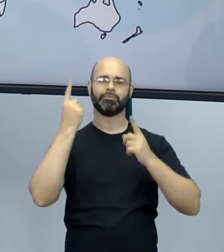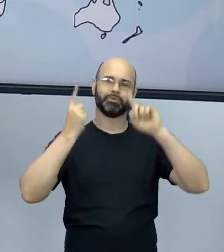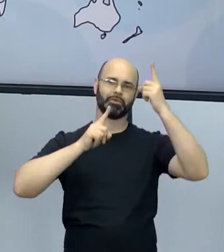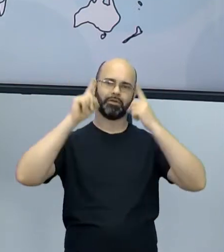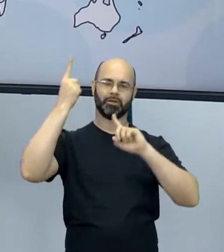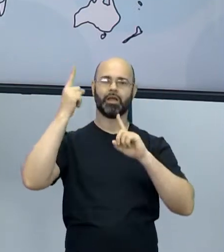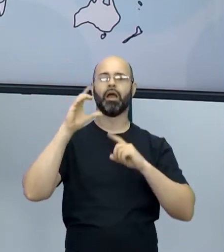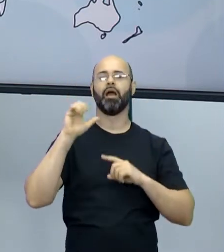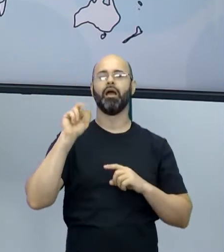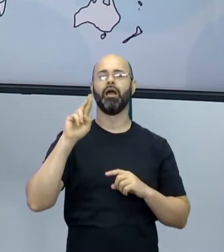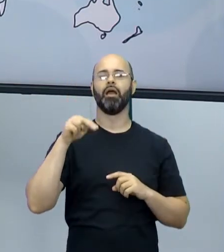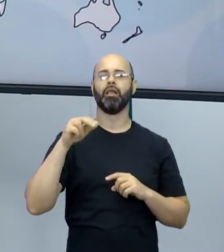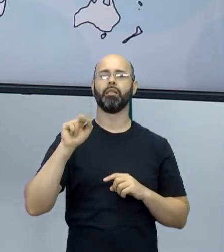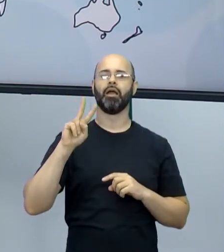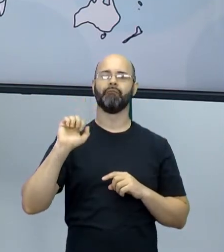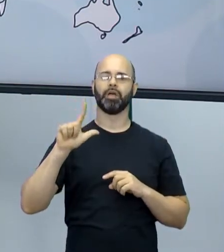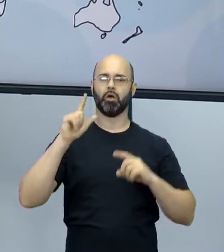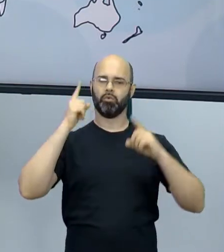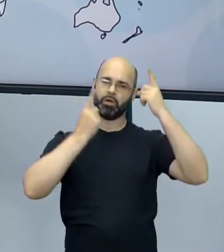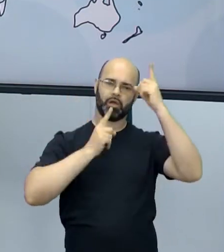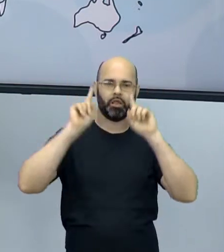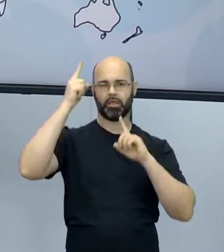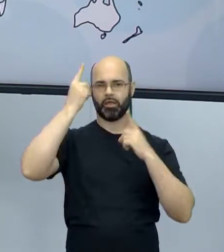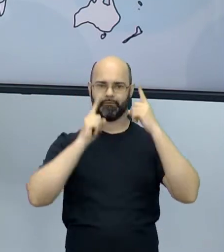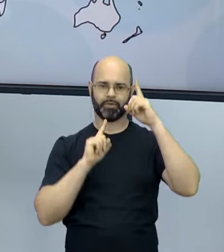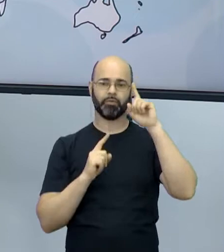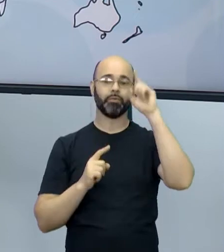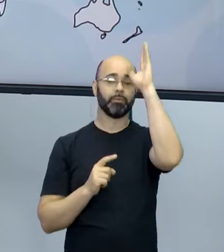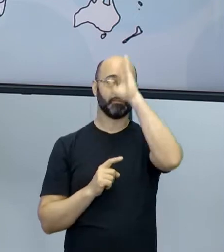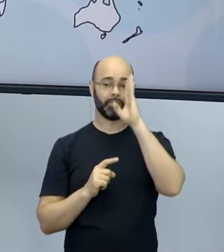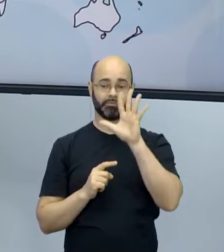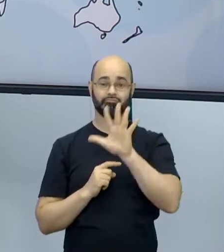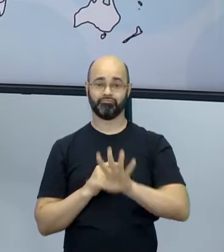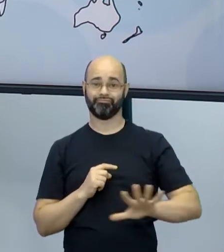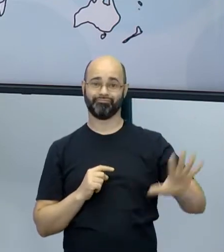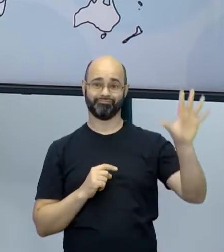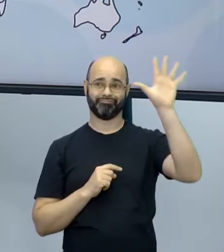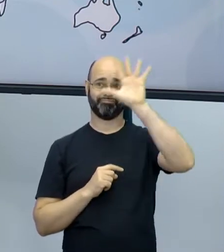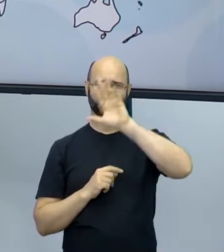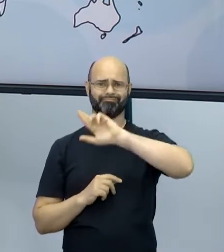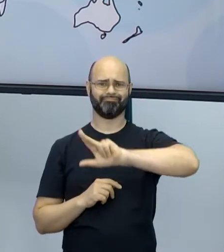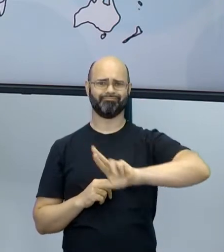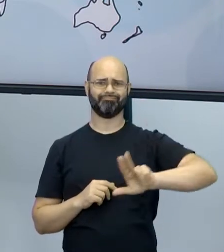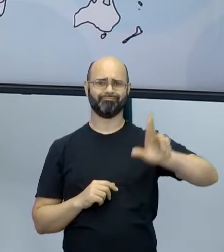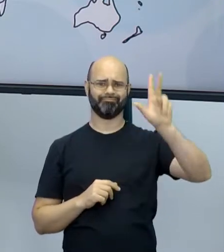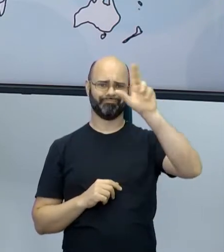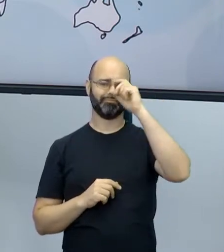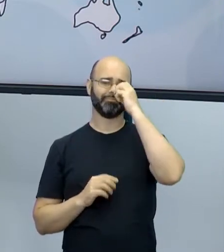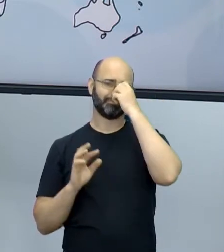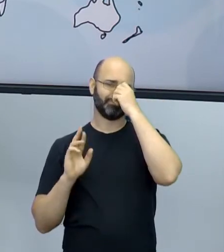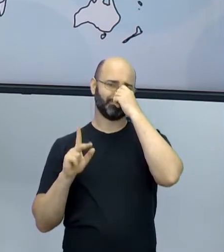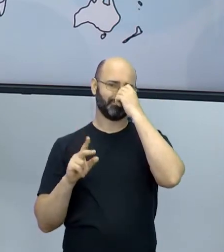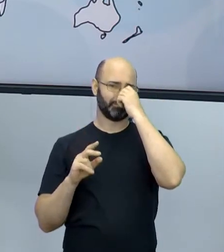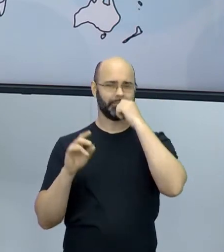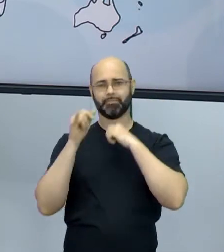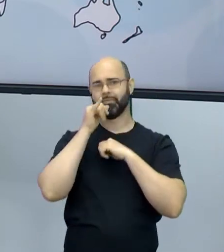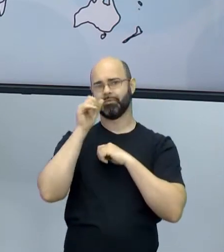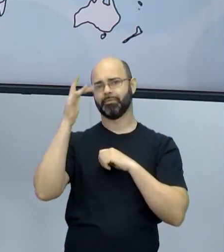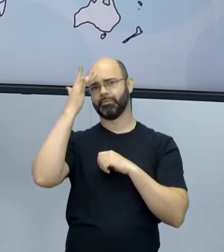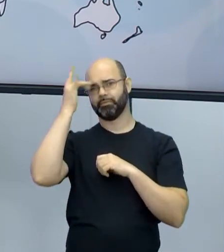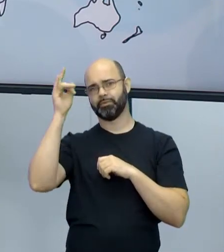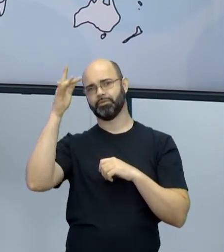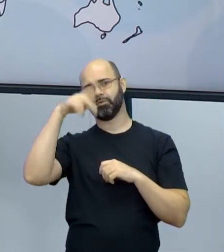exemplo. Você pega o carnaval, ele é diverso no Brasil inteiro. Aí você pensa o seguinte, uma coisa é o carnaval visto pela